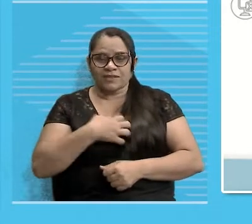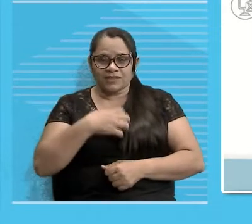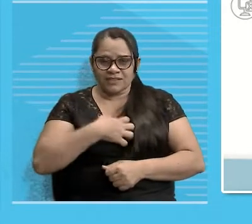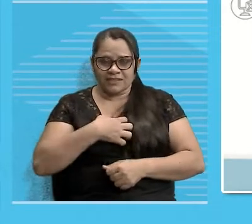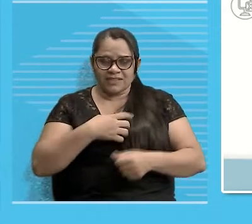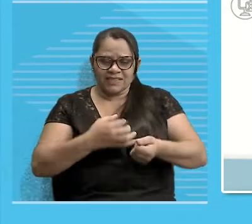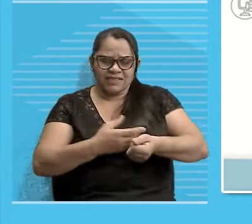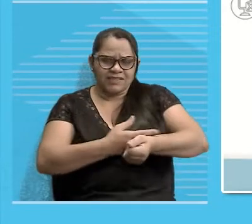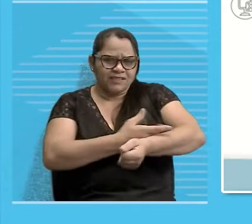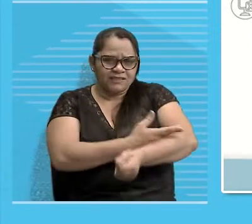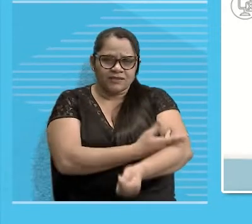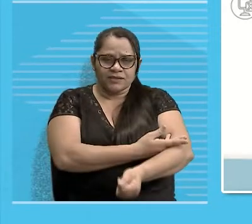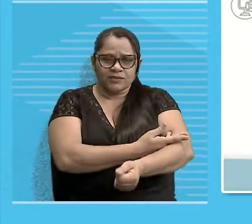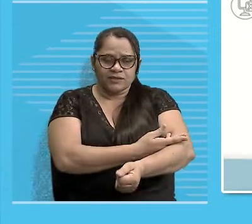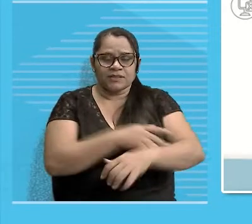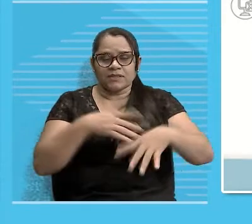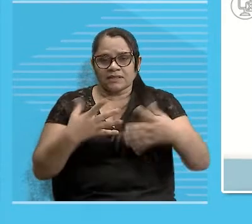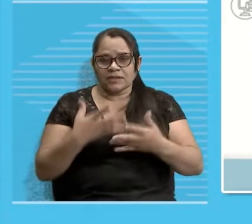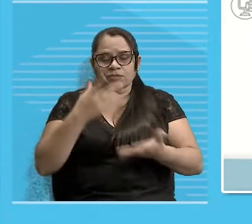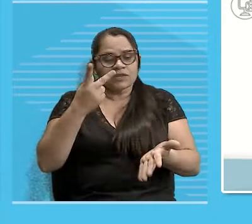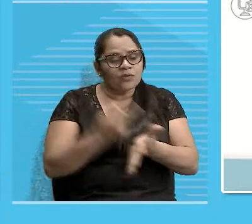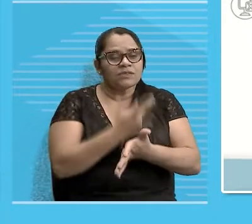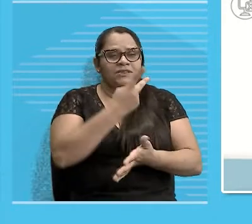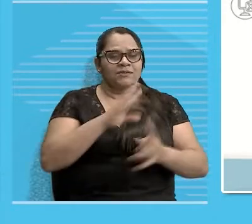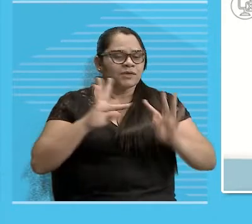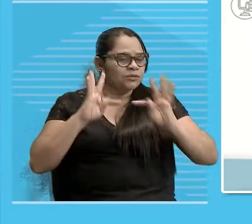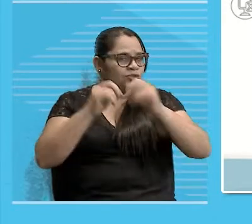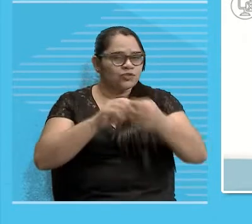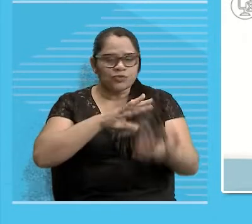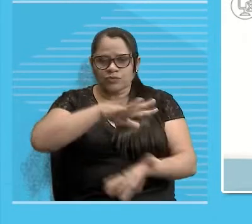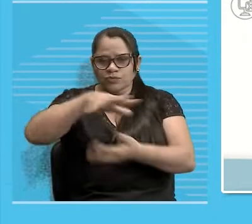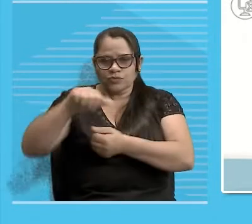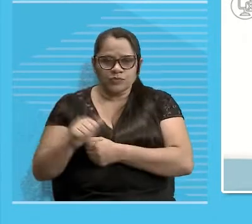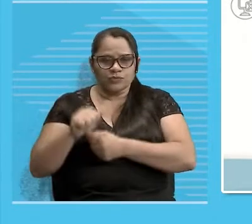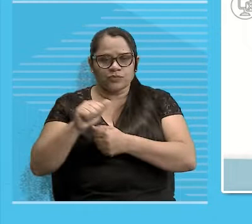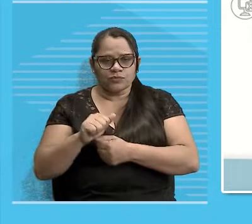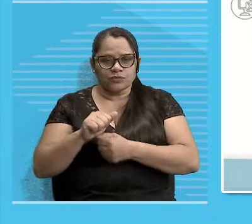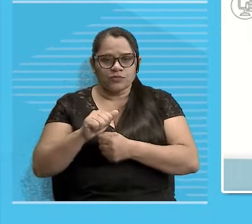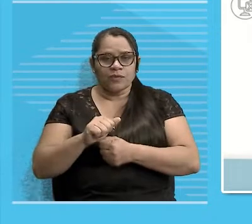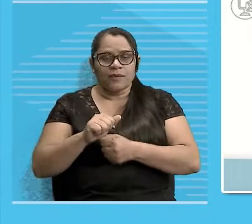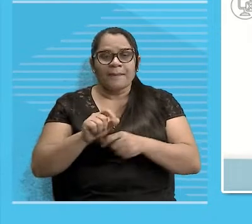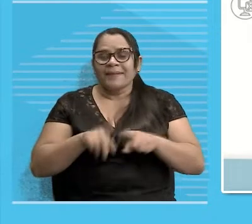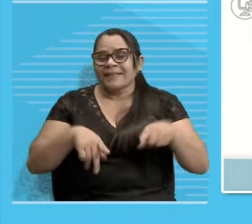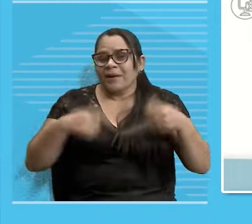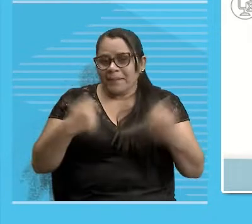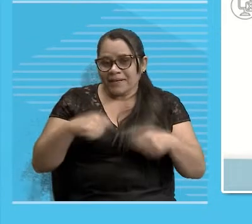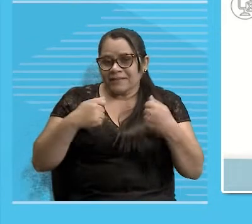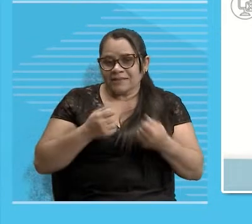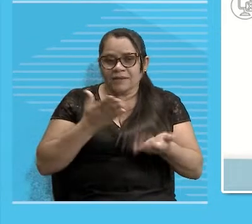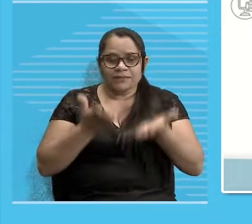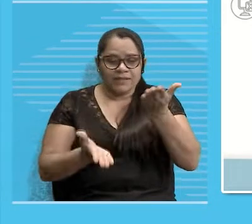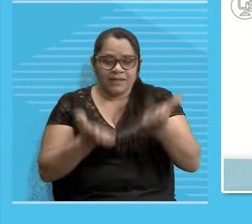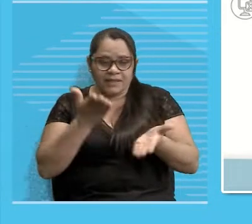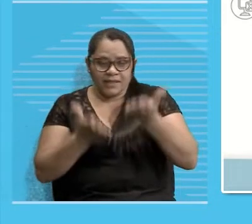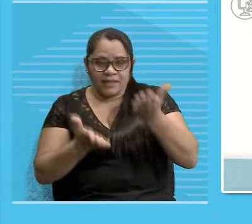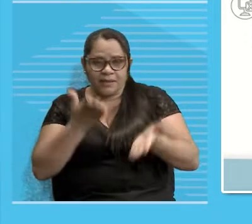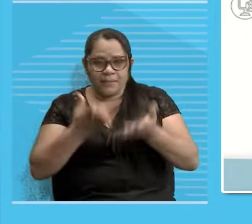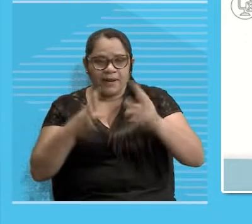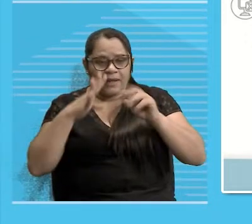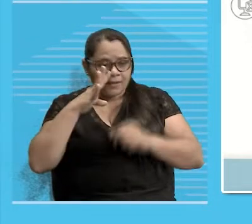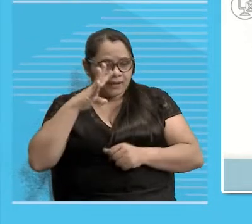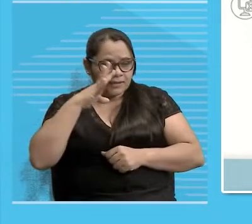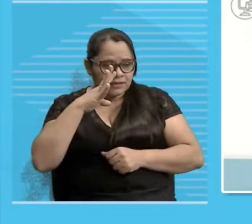acontecimentos do mundo inteiro estão na palma da nossa mão. E a gente tem que equilibrar um pouco tudo aquilo que a gente vê, que a gente assiste, para